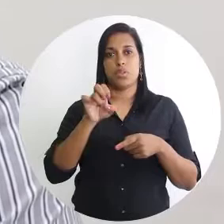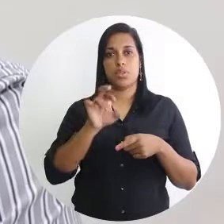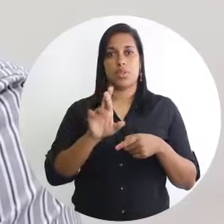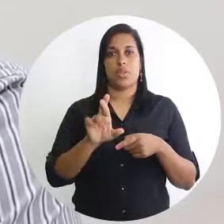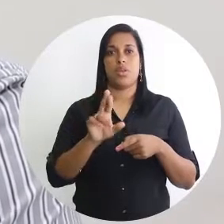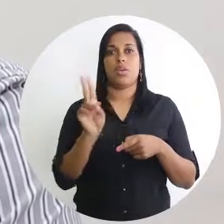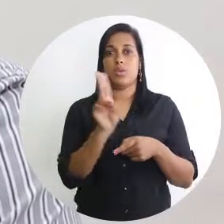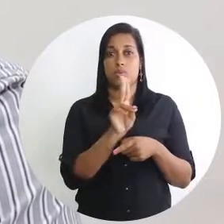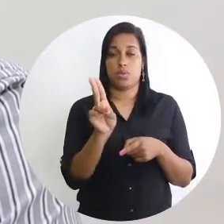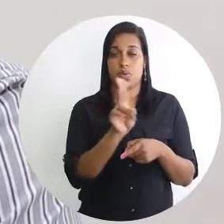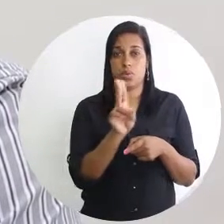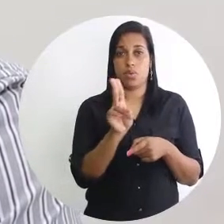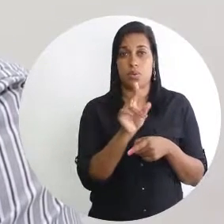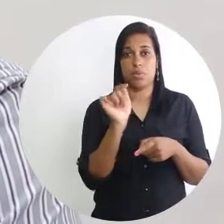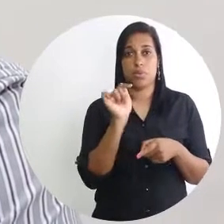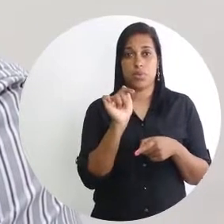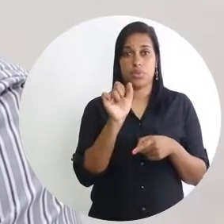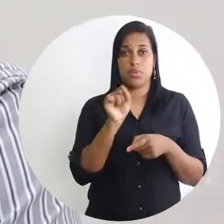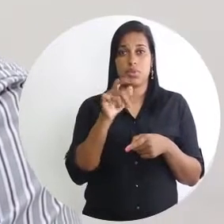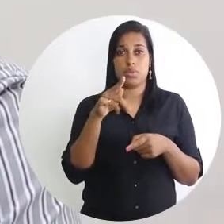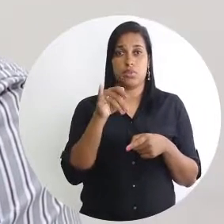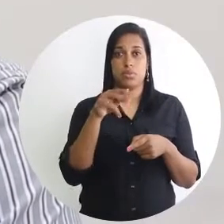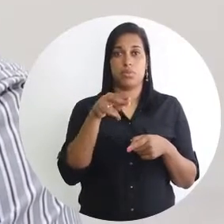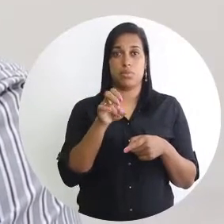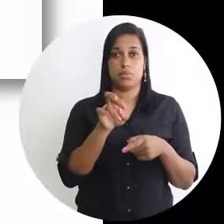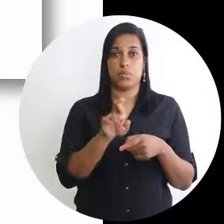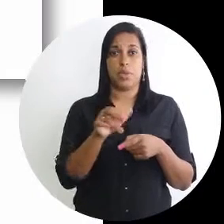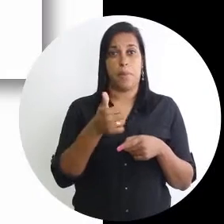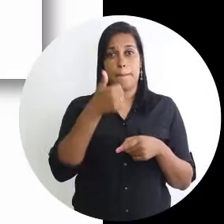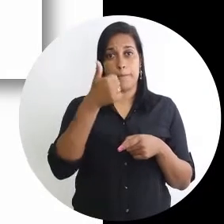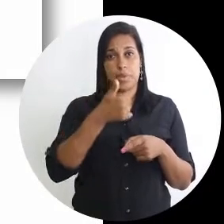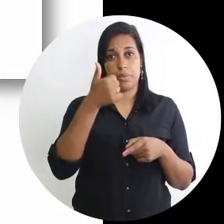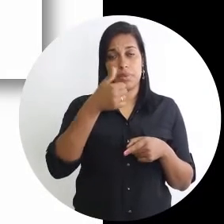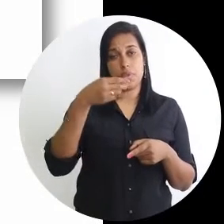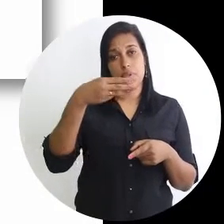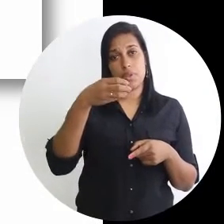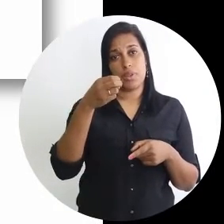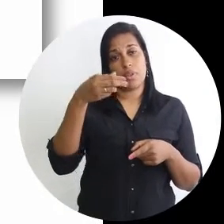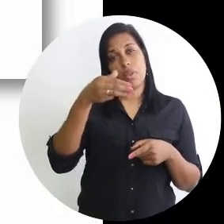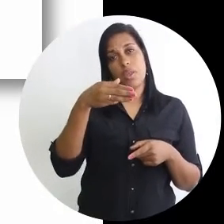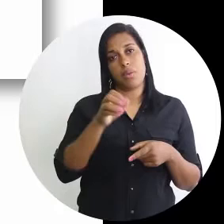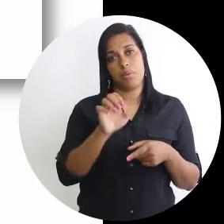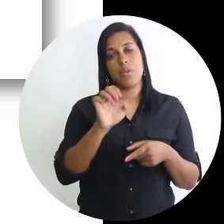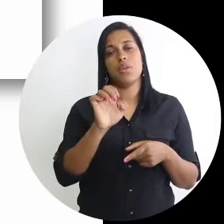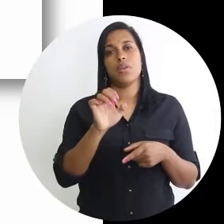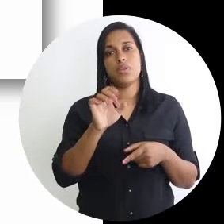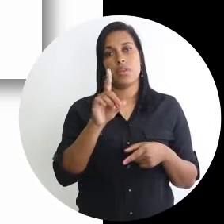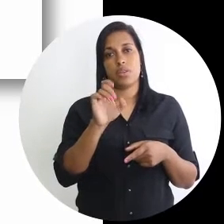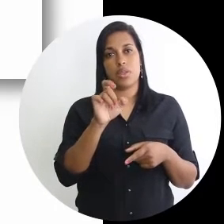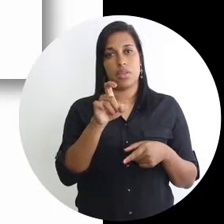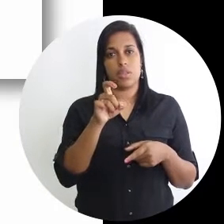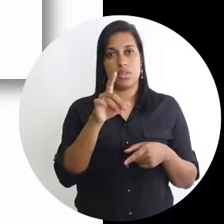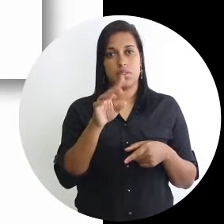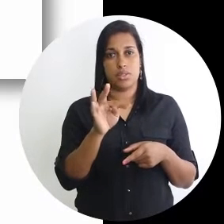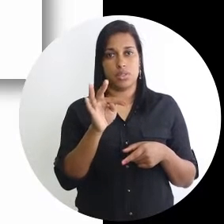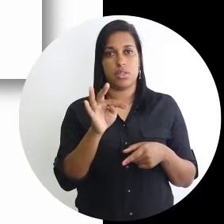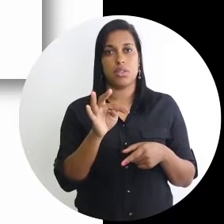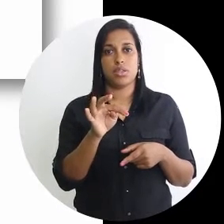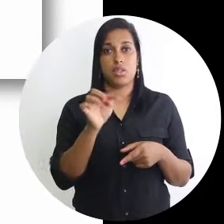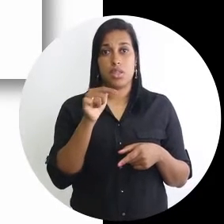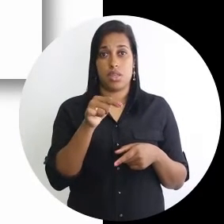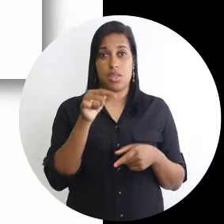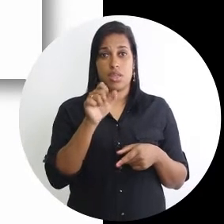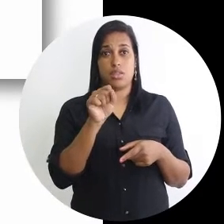O nome desse spinner é dates, certo? O nome do primeiro é name, o nome do segundo é dates. E ele diz que